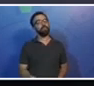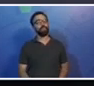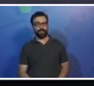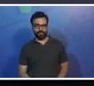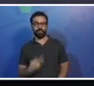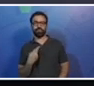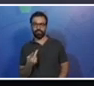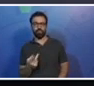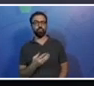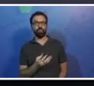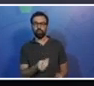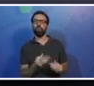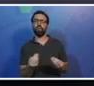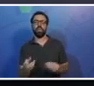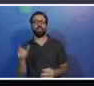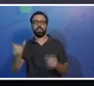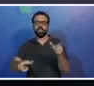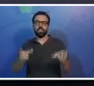mesma opinião.